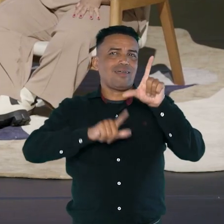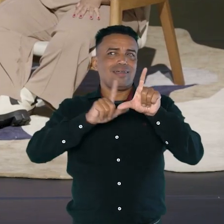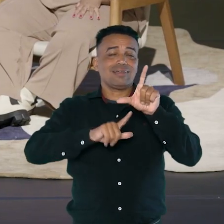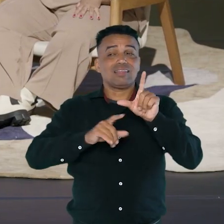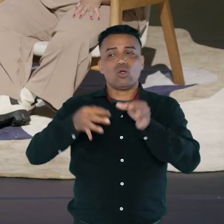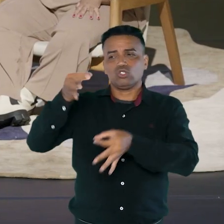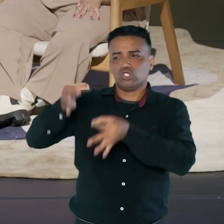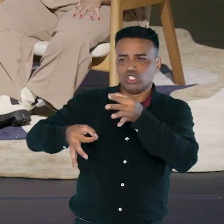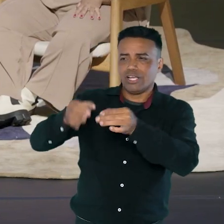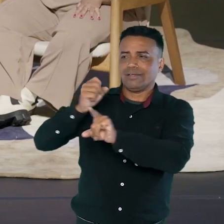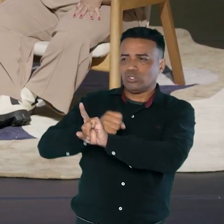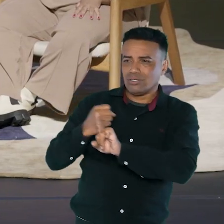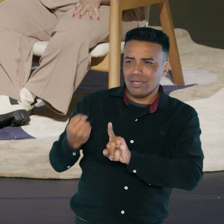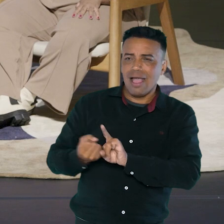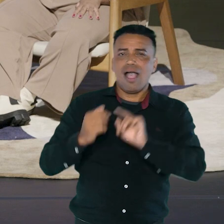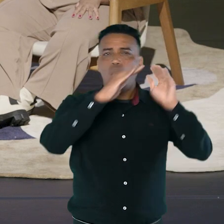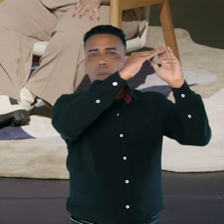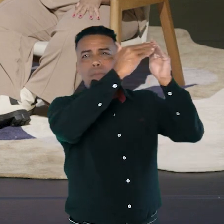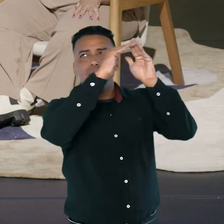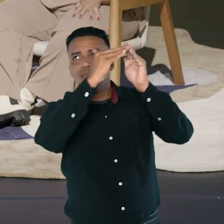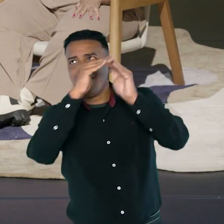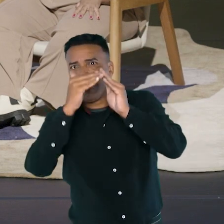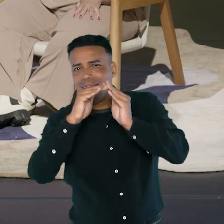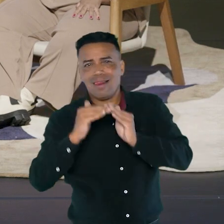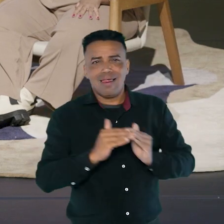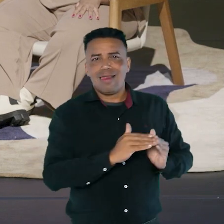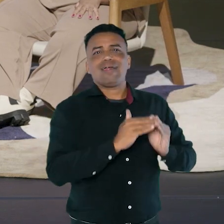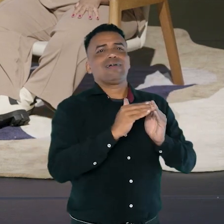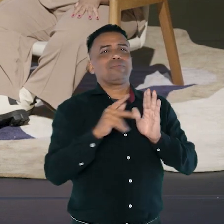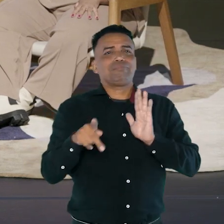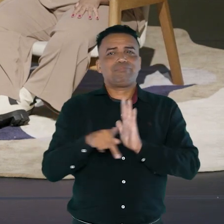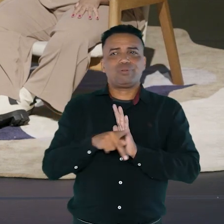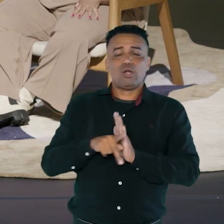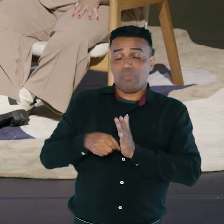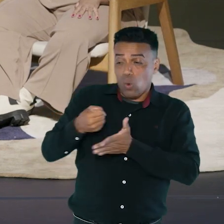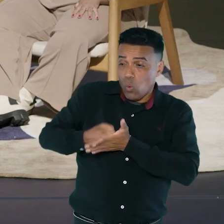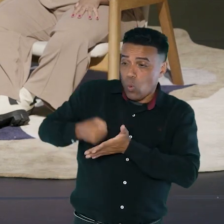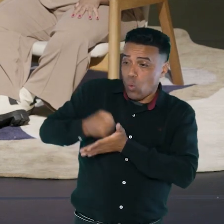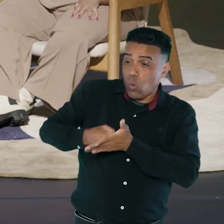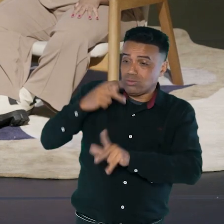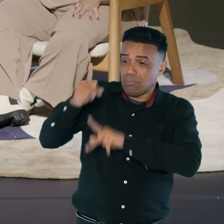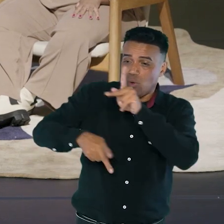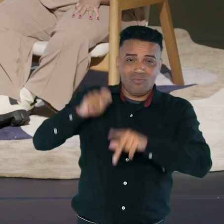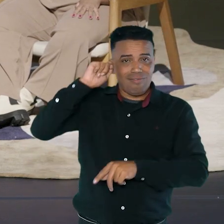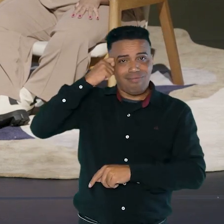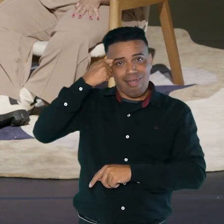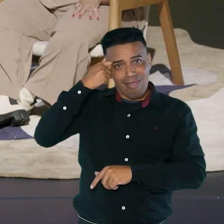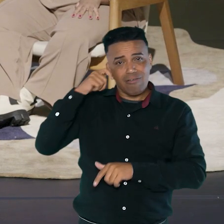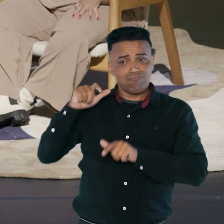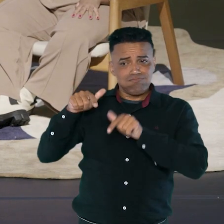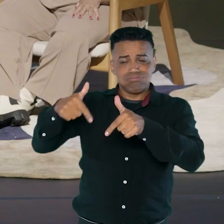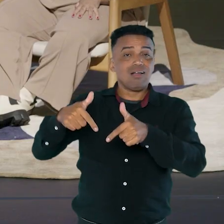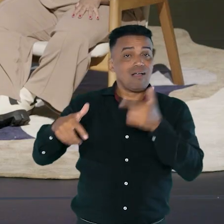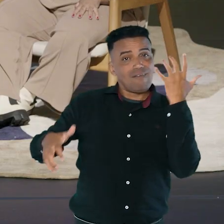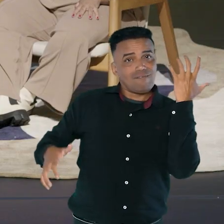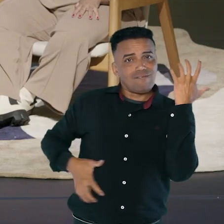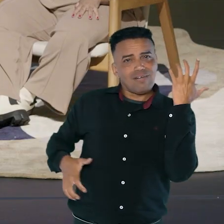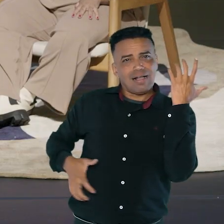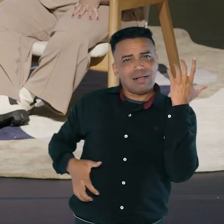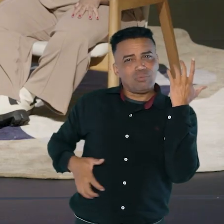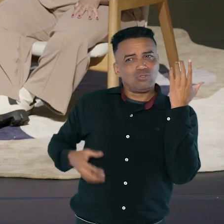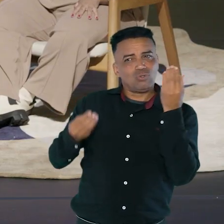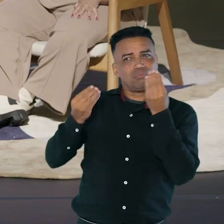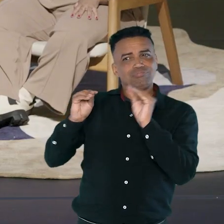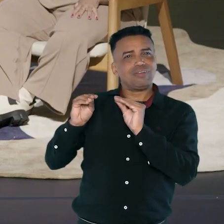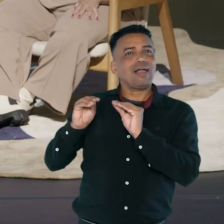justiça social, né, periferia, esse lance da luta, do nosso povo em luta, e do vagabundo que manda a música